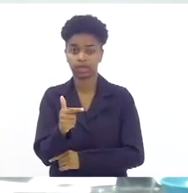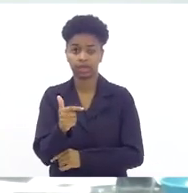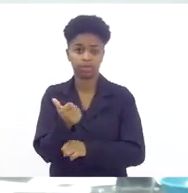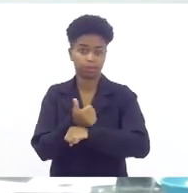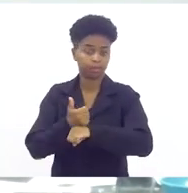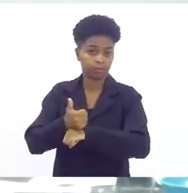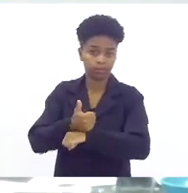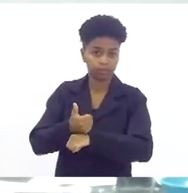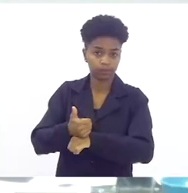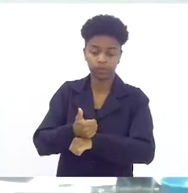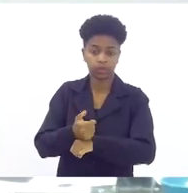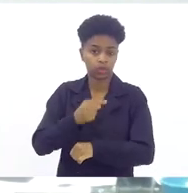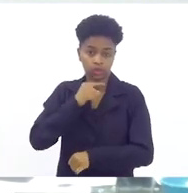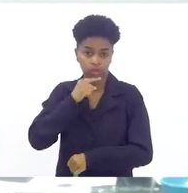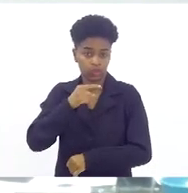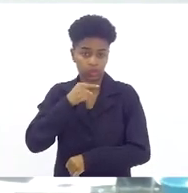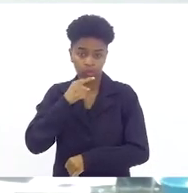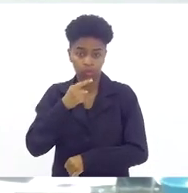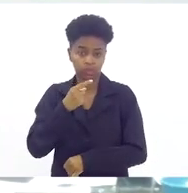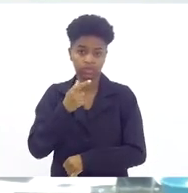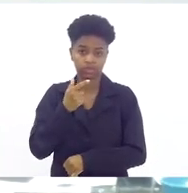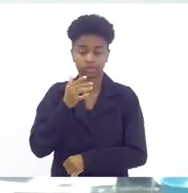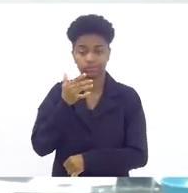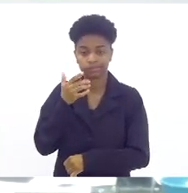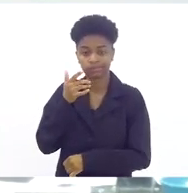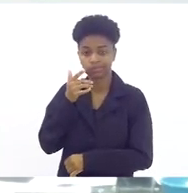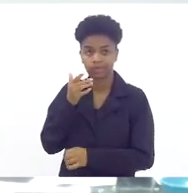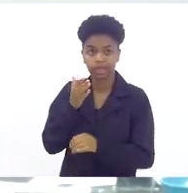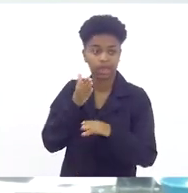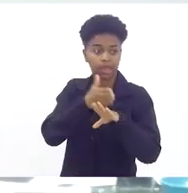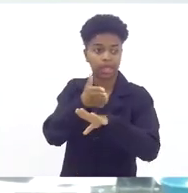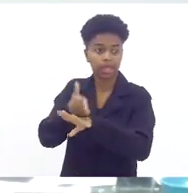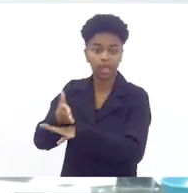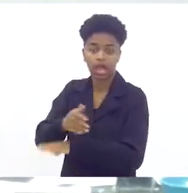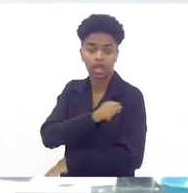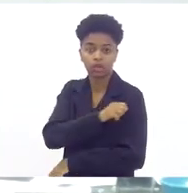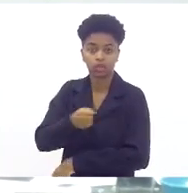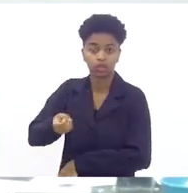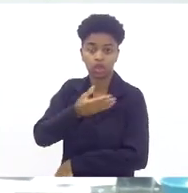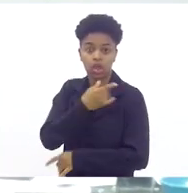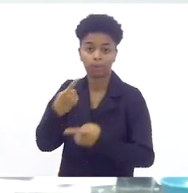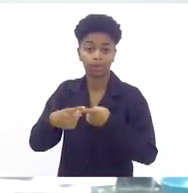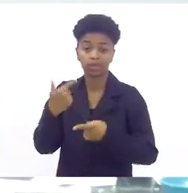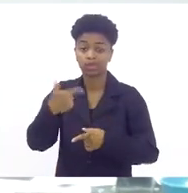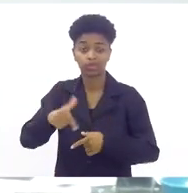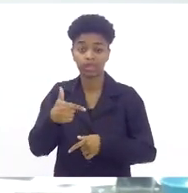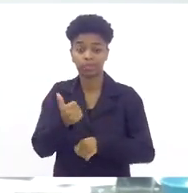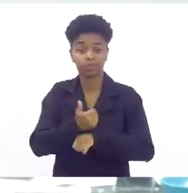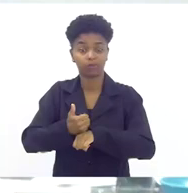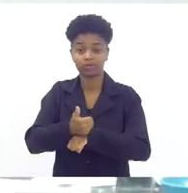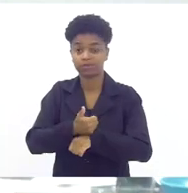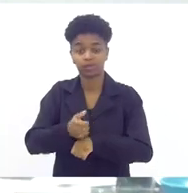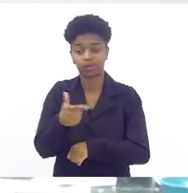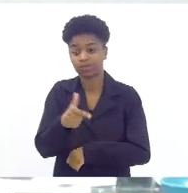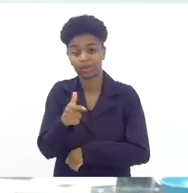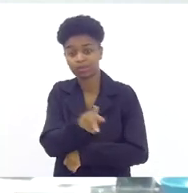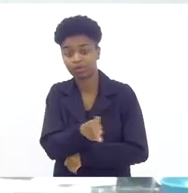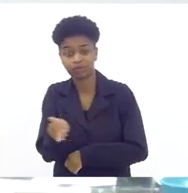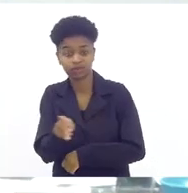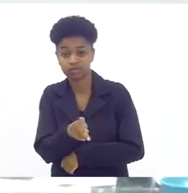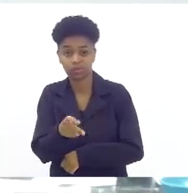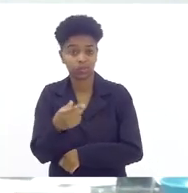eu não tenho como garantir a entrada de aluno porque eu não tenho como eu não tenho material humano para você